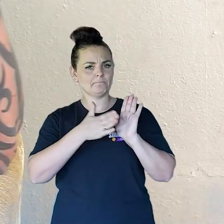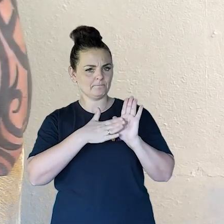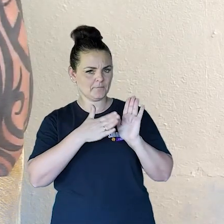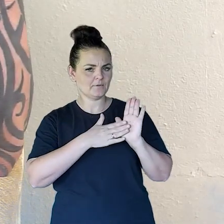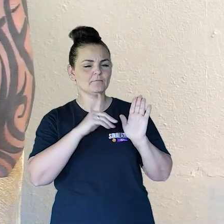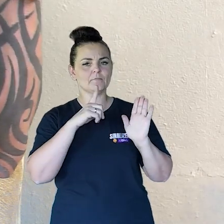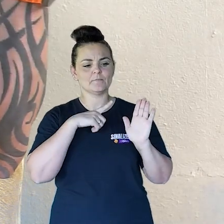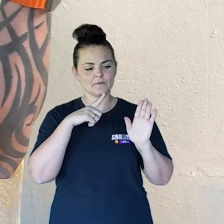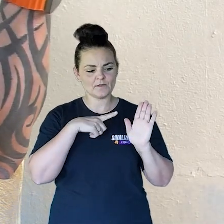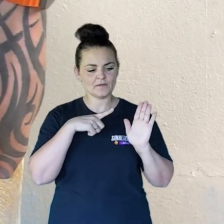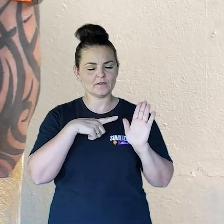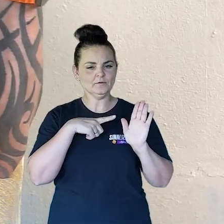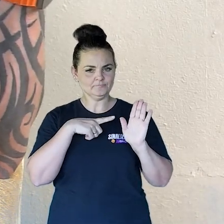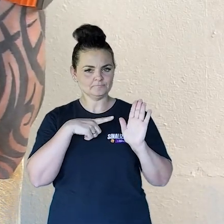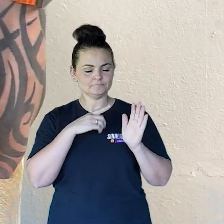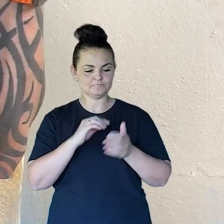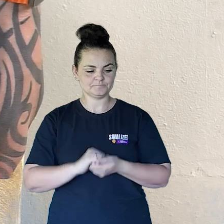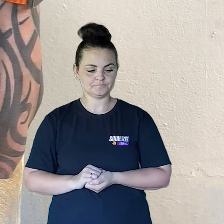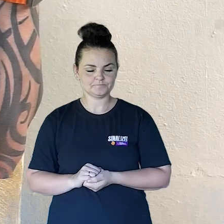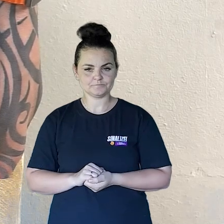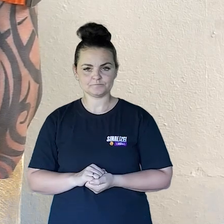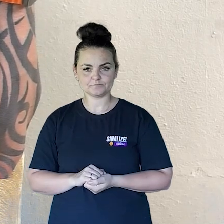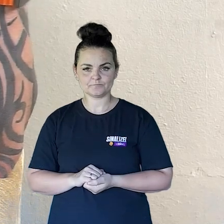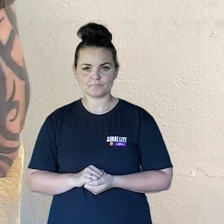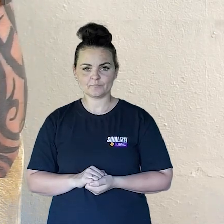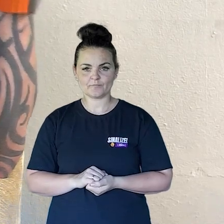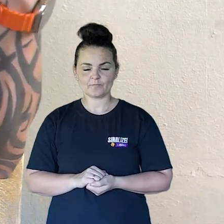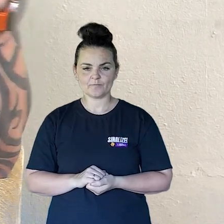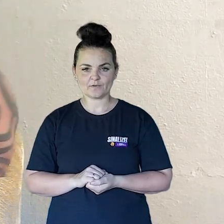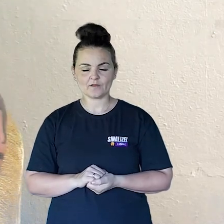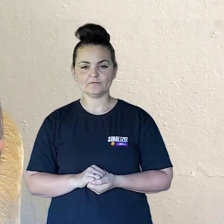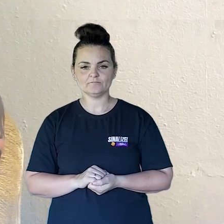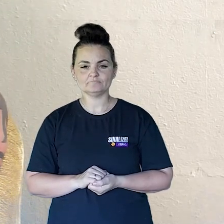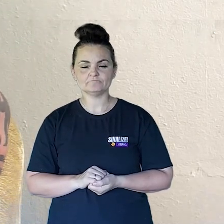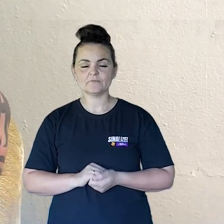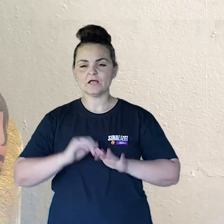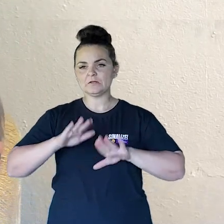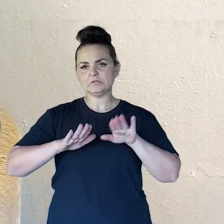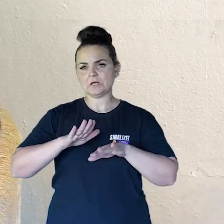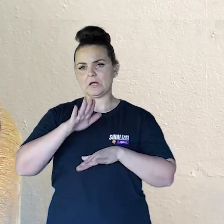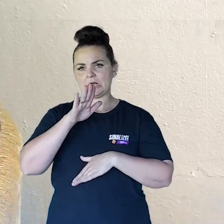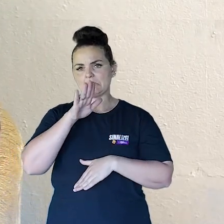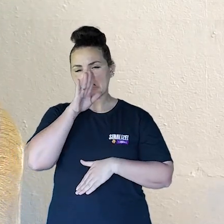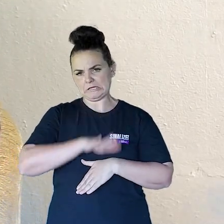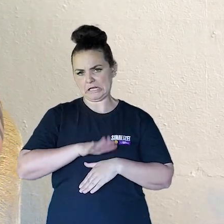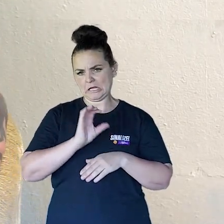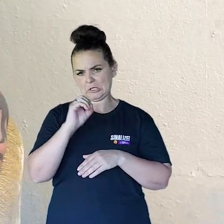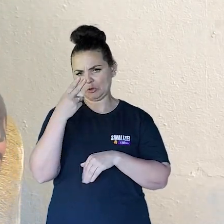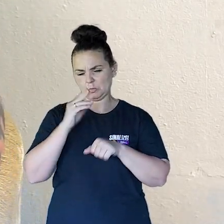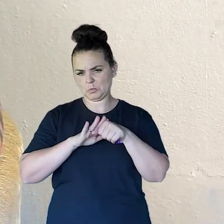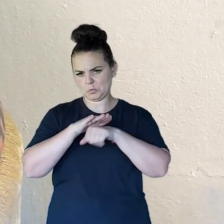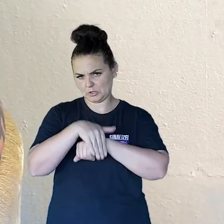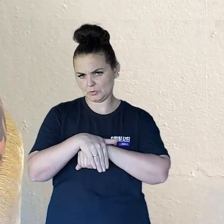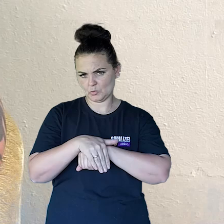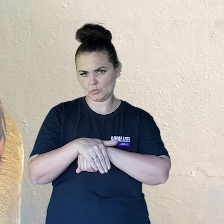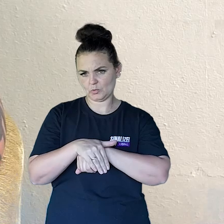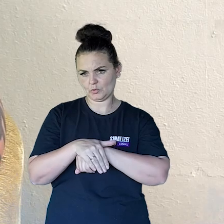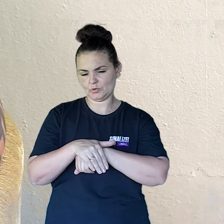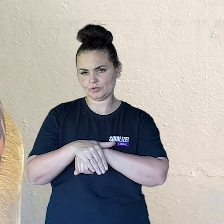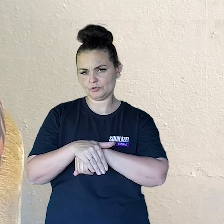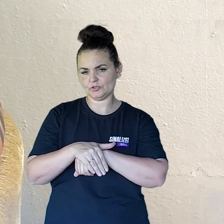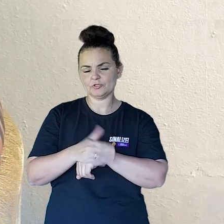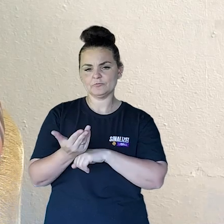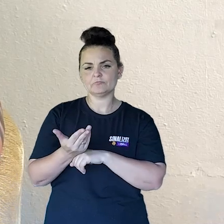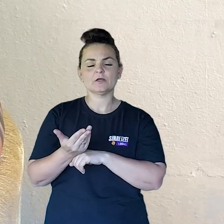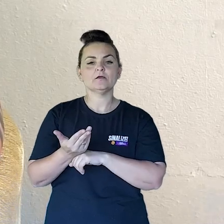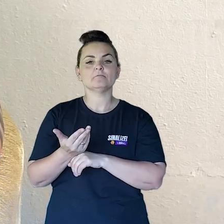que utilize a arena, por exemplo, que às vezes fica ali a parte da tarde, à noite, sem estar sendo utilizada,